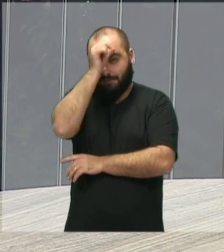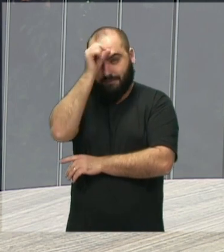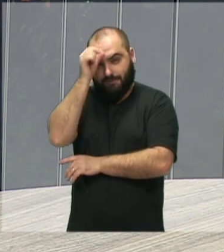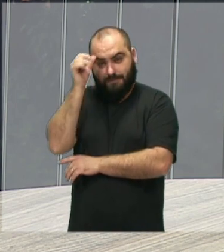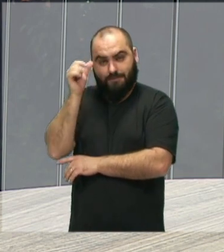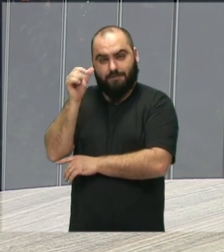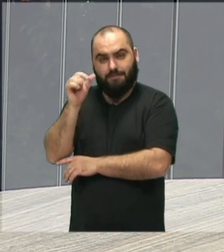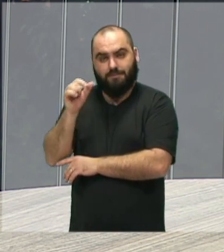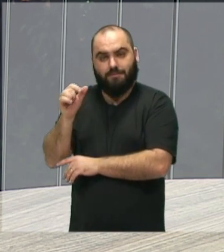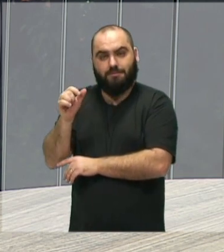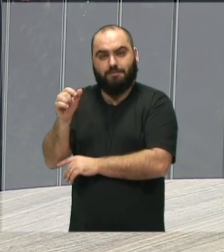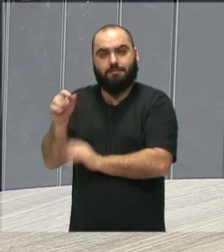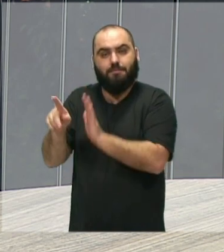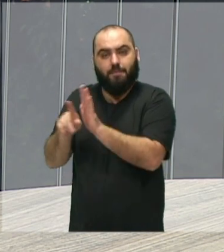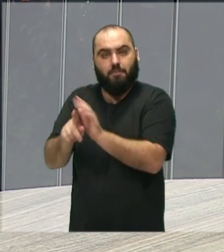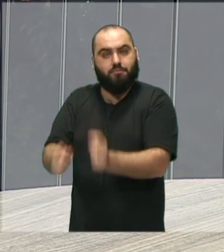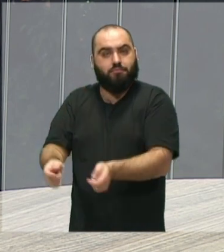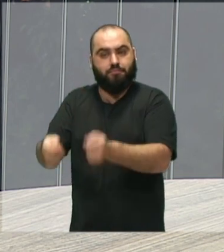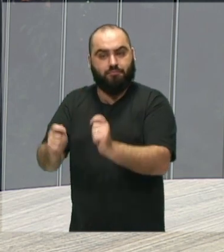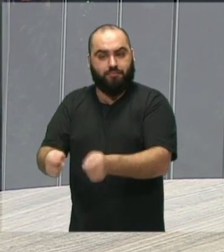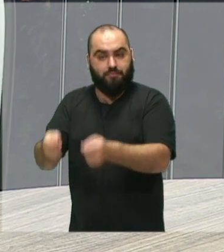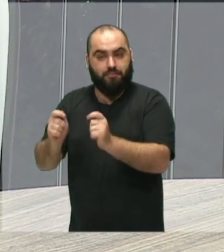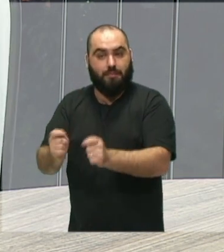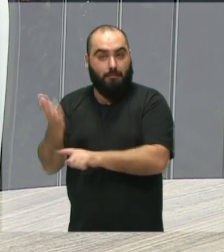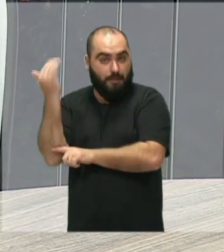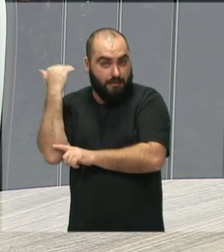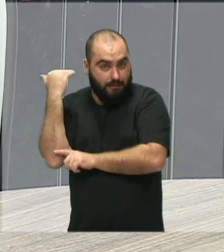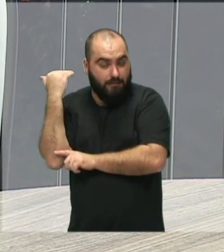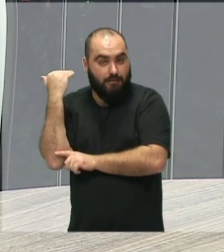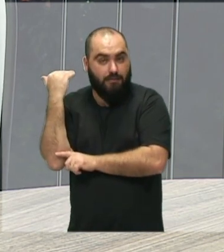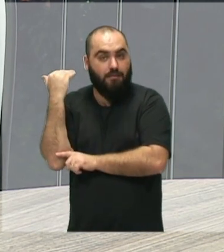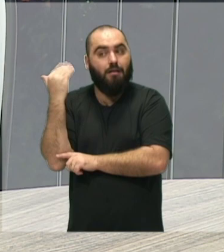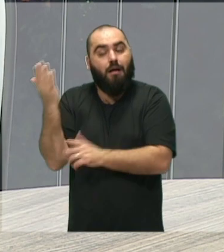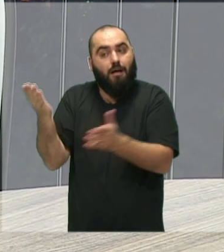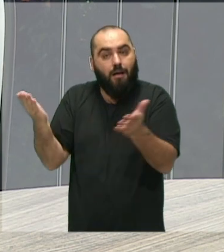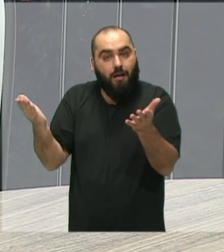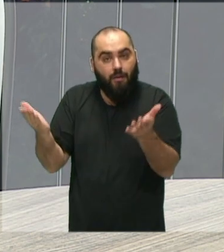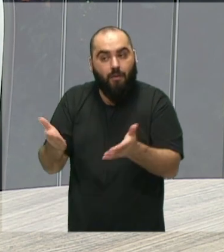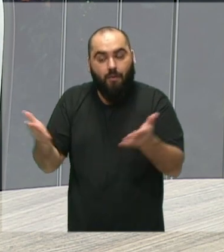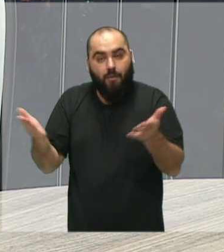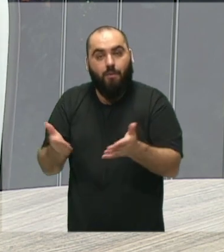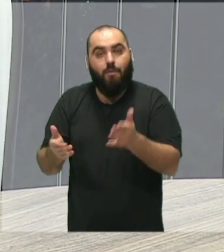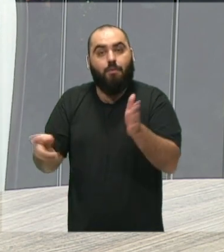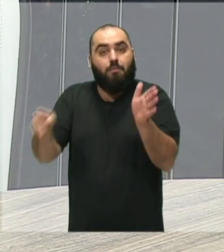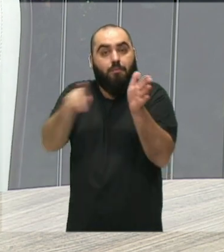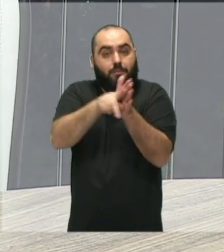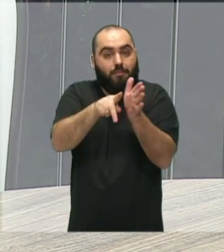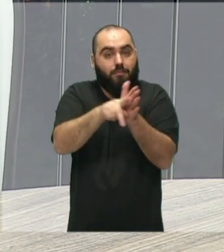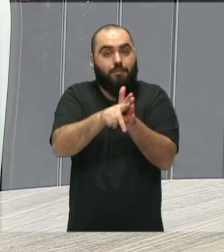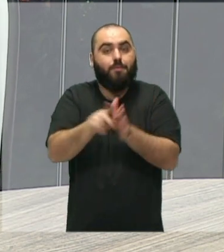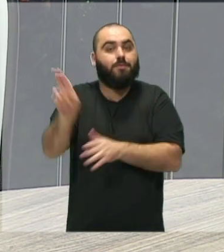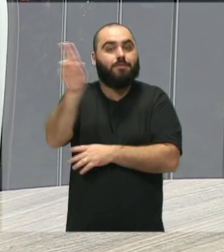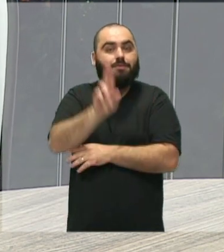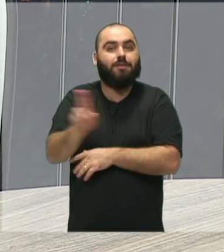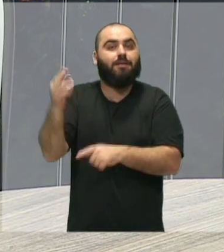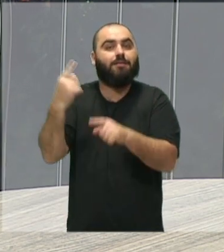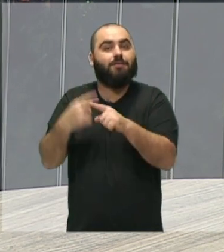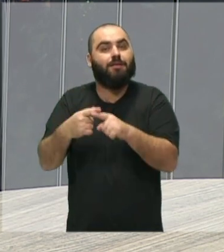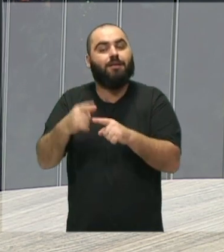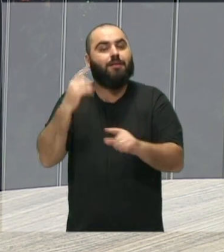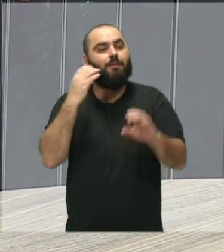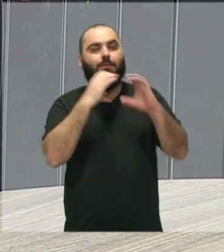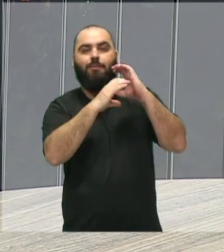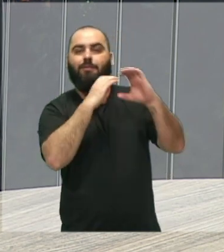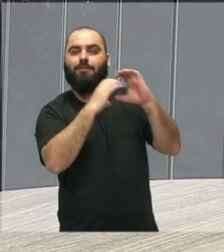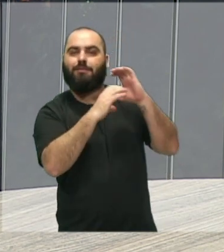coordenação veículos animais, né, tração animal. E a estação própria ela era utilizada muito para a questão de comunicação,